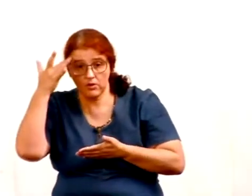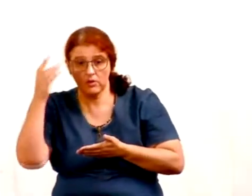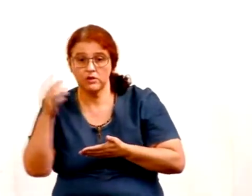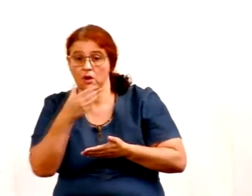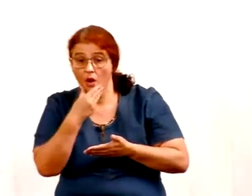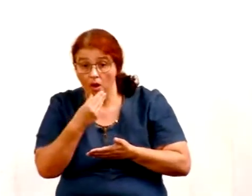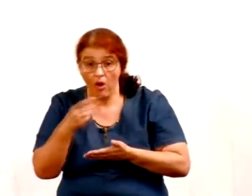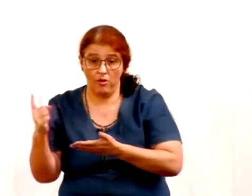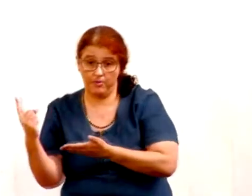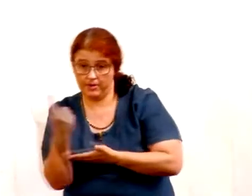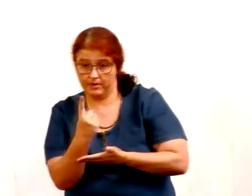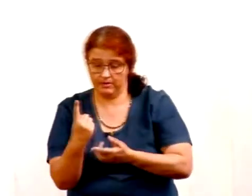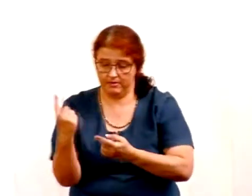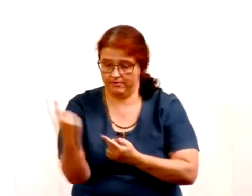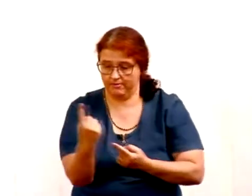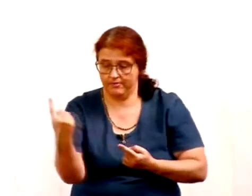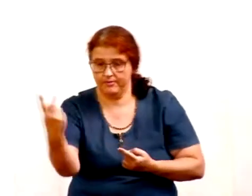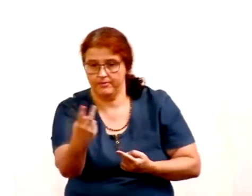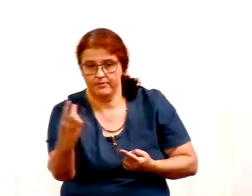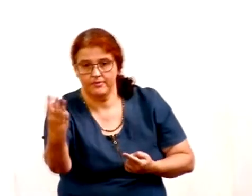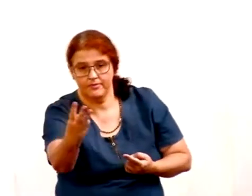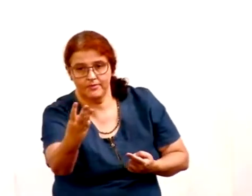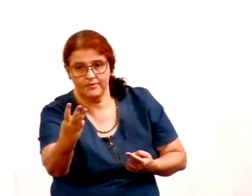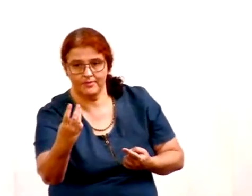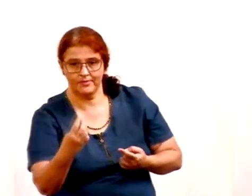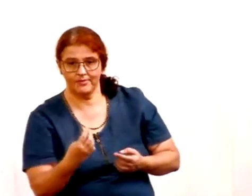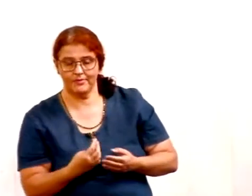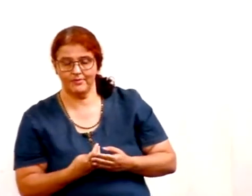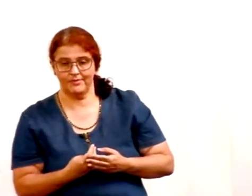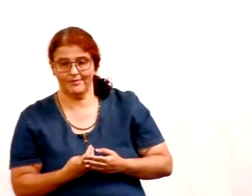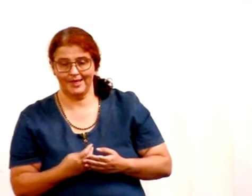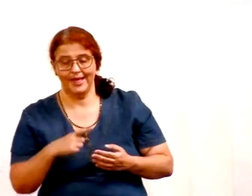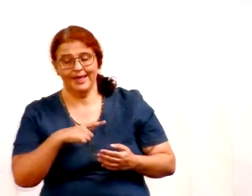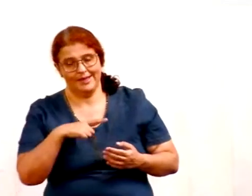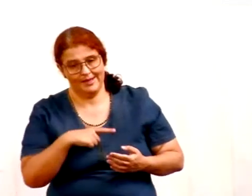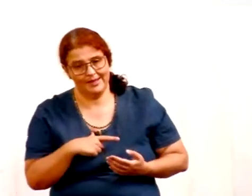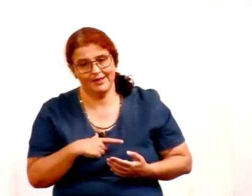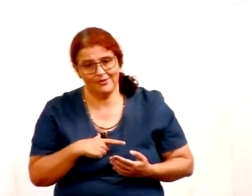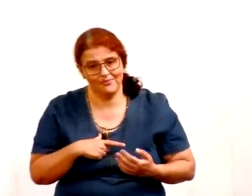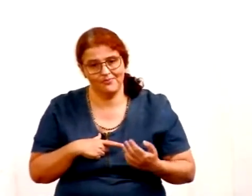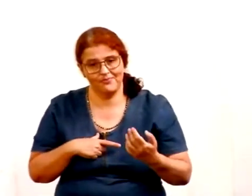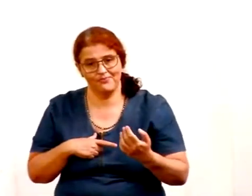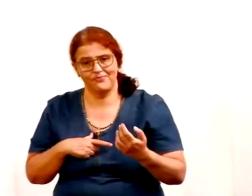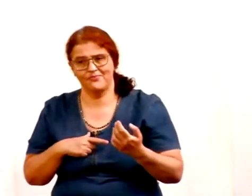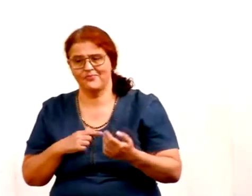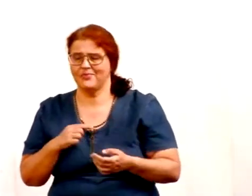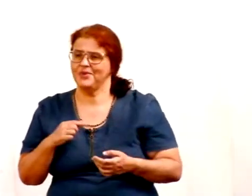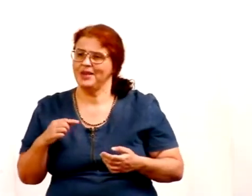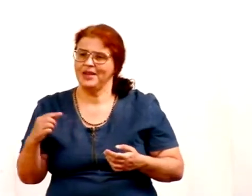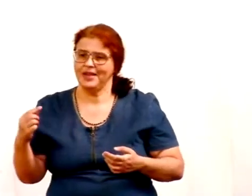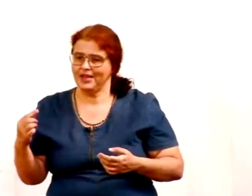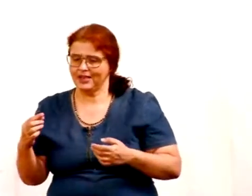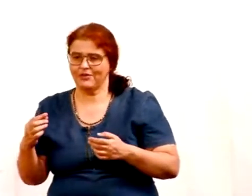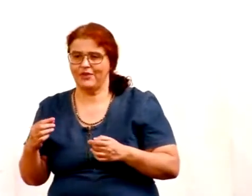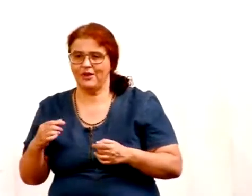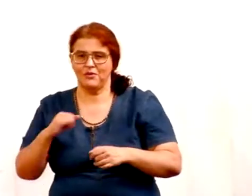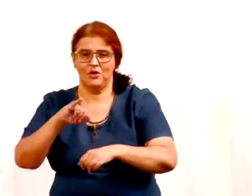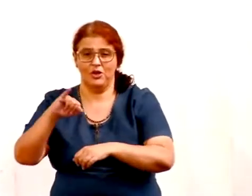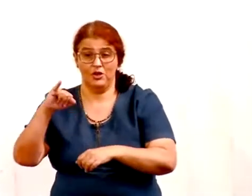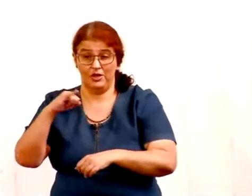estava sofrendo e clamava pela misericórdia de Deus. Deus então chama Moisés e o envia ao